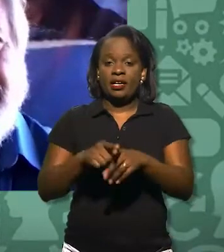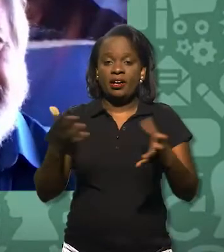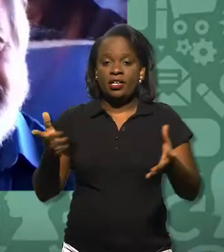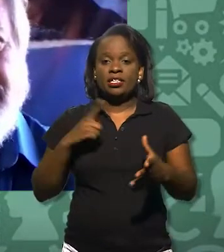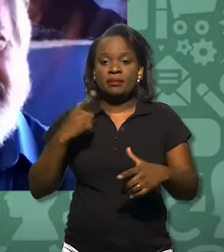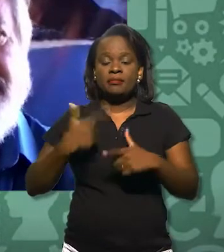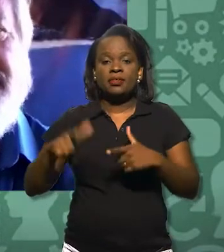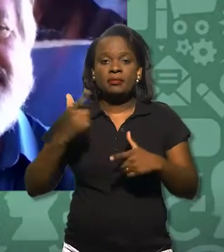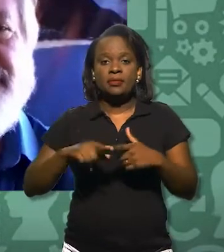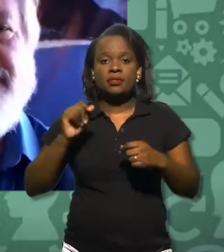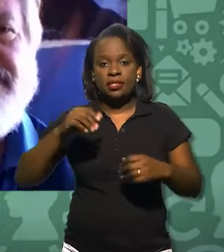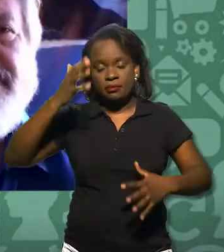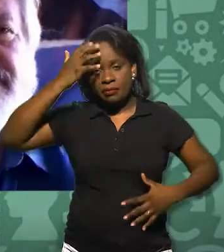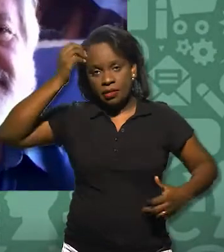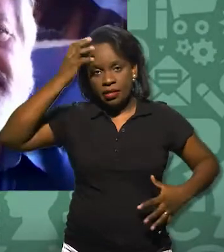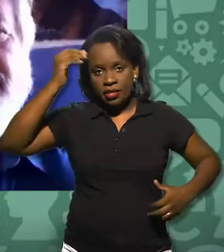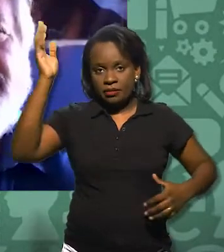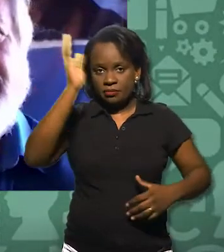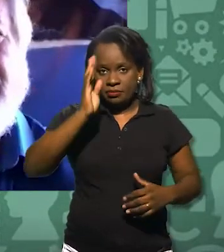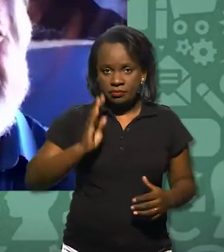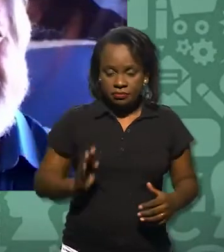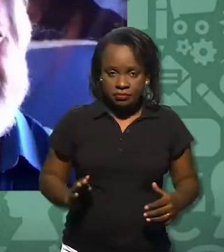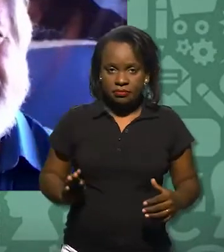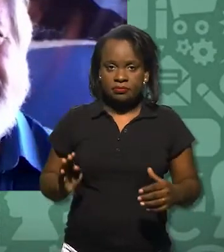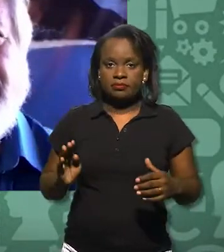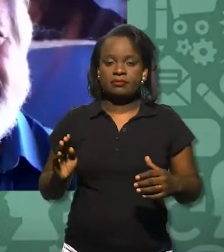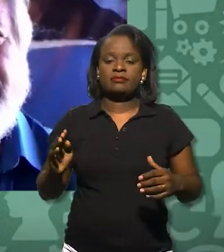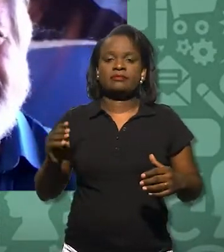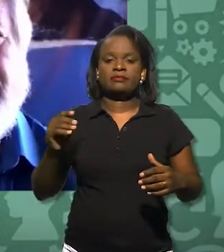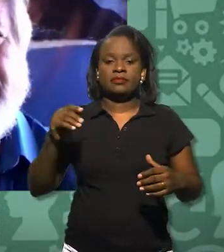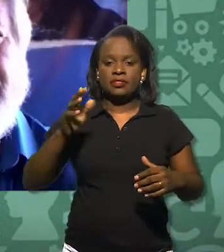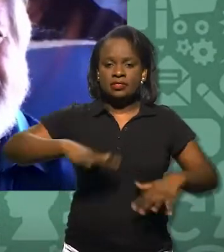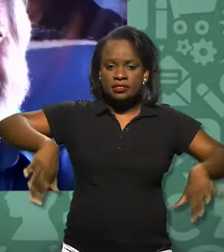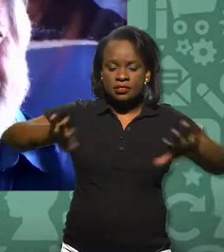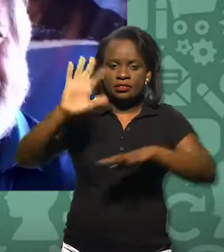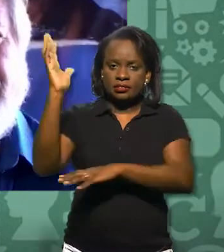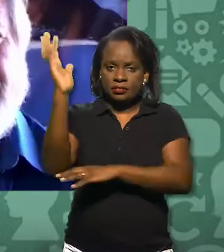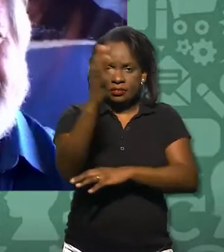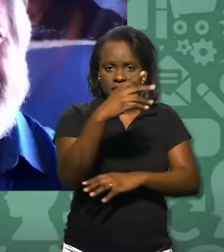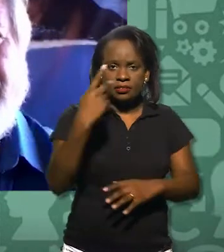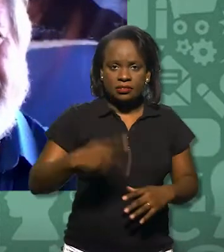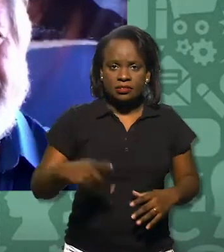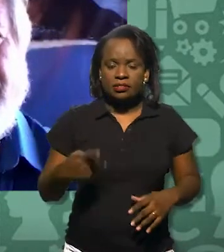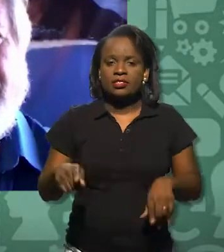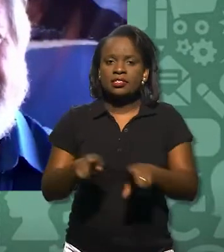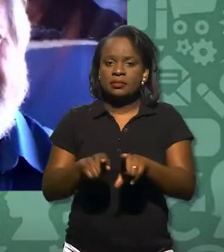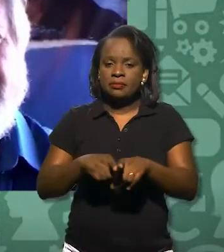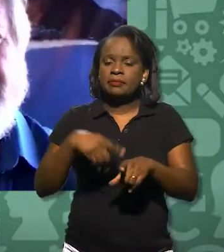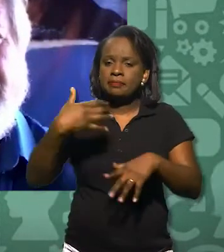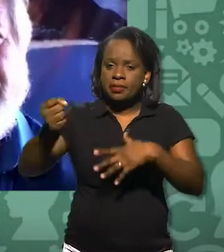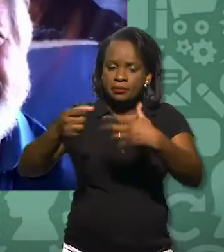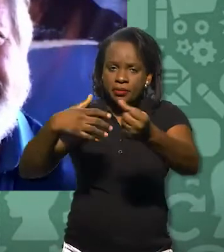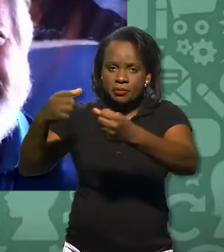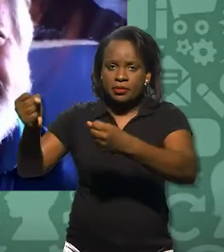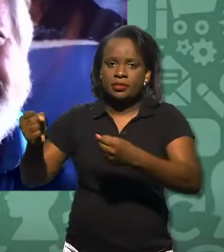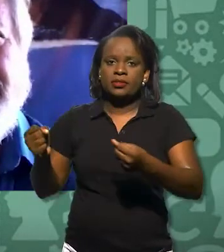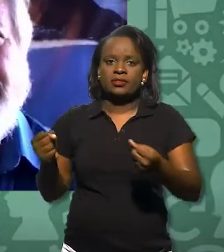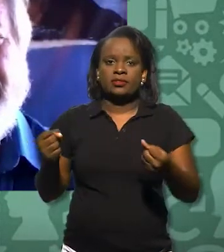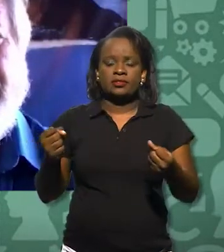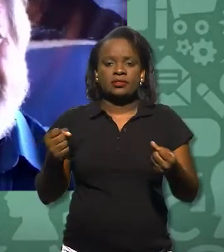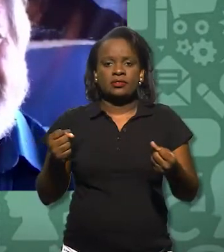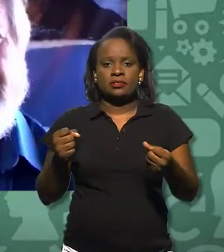também um problema com os primatas brasileiros, né, primatas nossos aqui da Mata Atlântica, que também foram